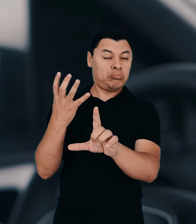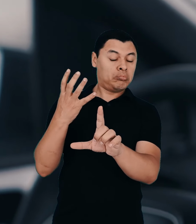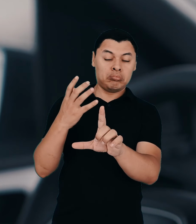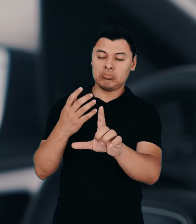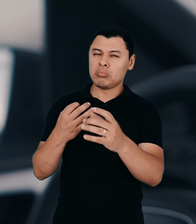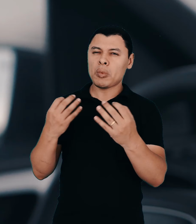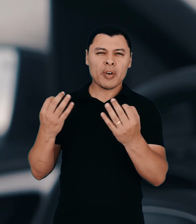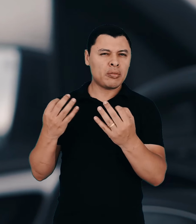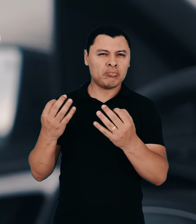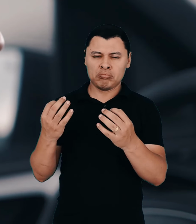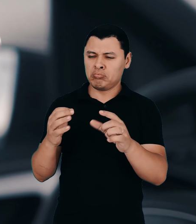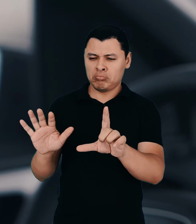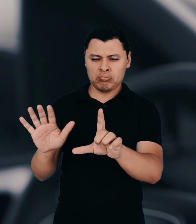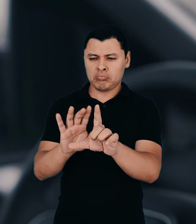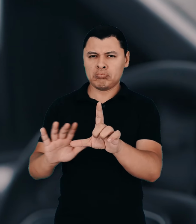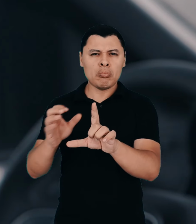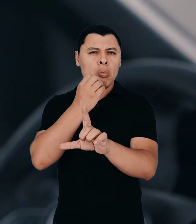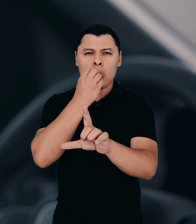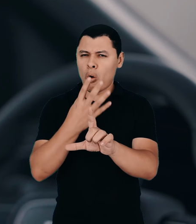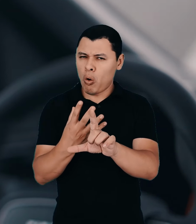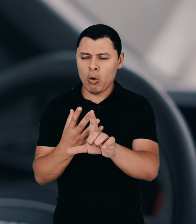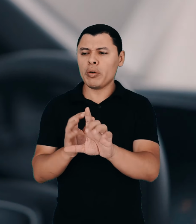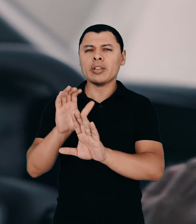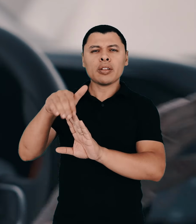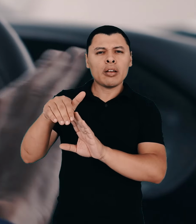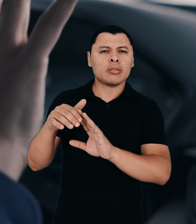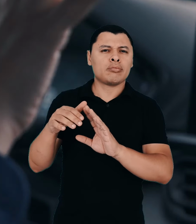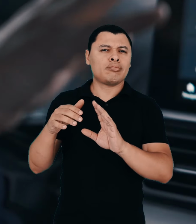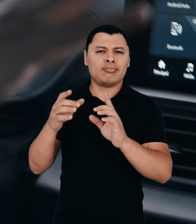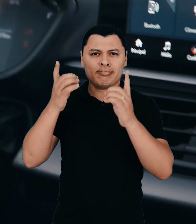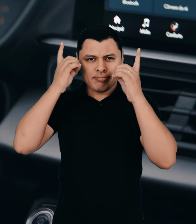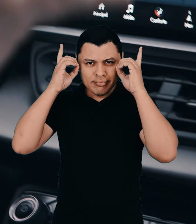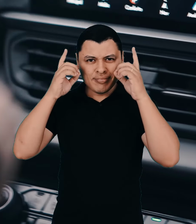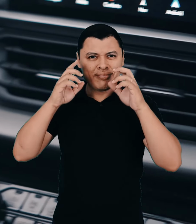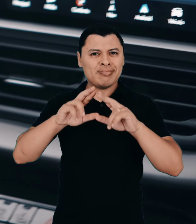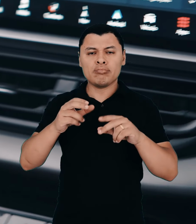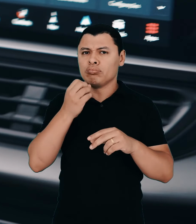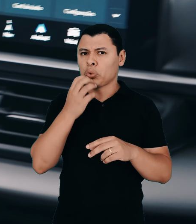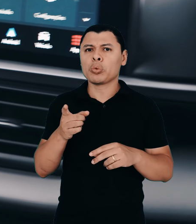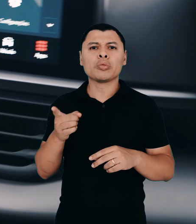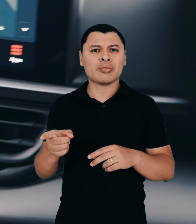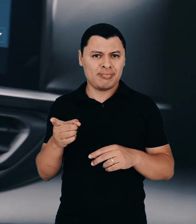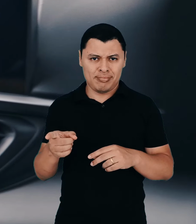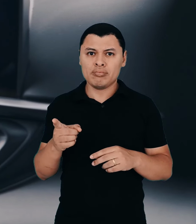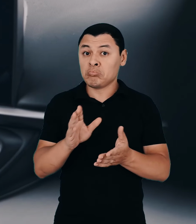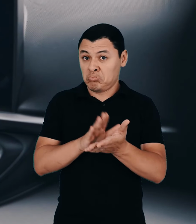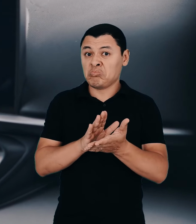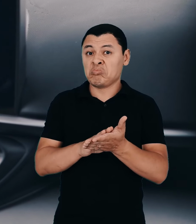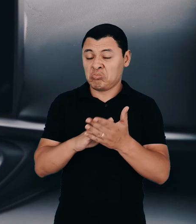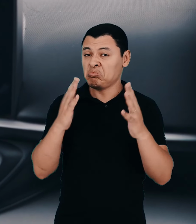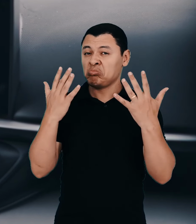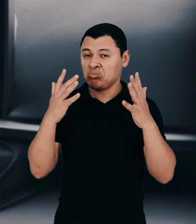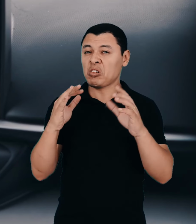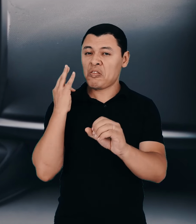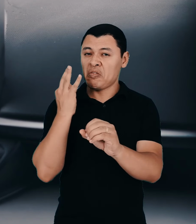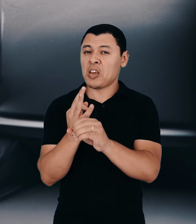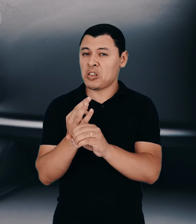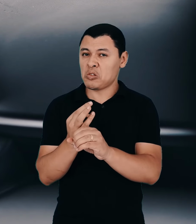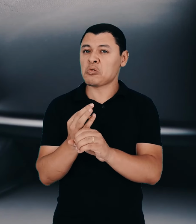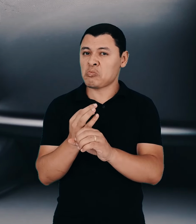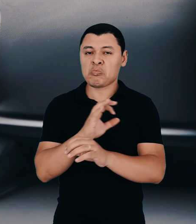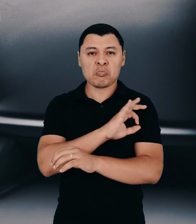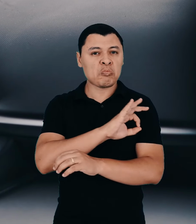realmente máquinas muito boas e softwares excelentes. E parabéns aí às duas equipes, os dois concorrentes, que realmente está muito bem servido. Então isso aqui não é